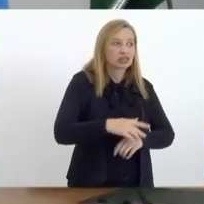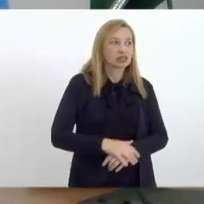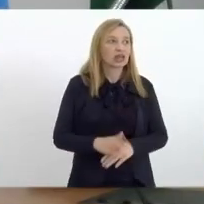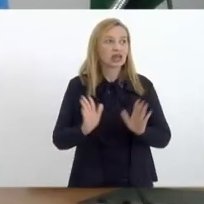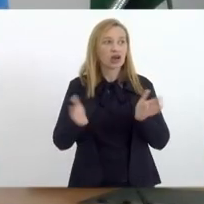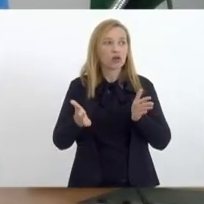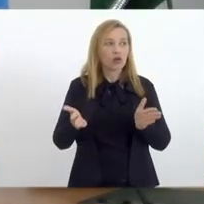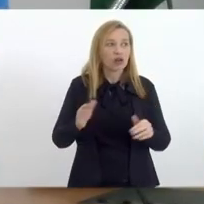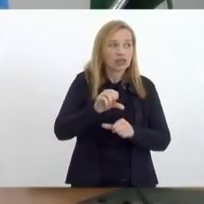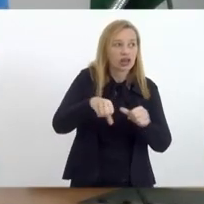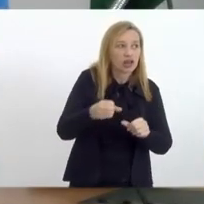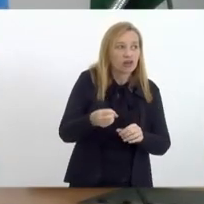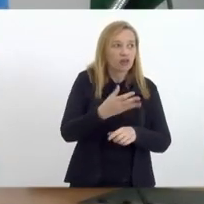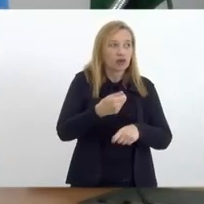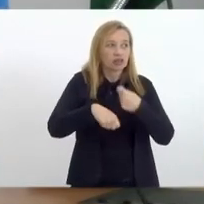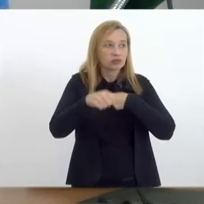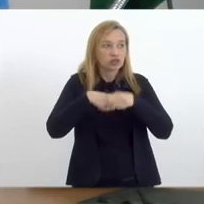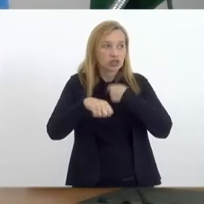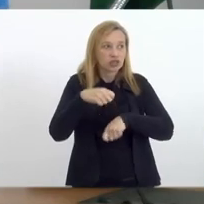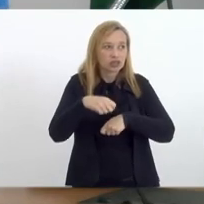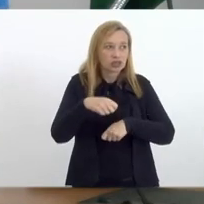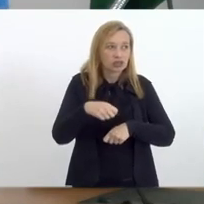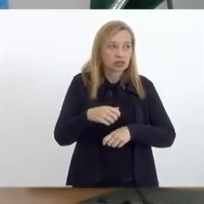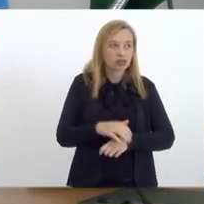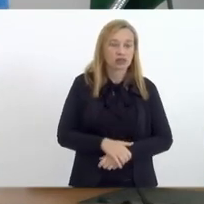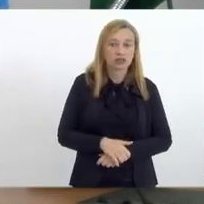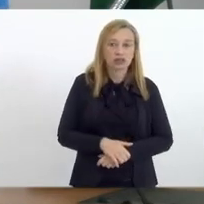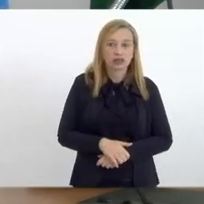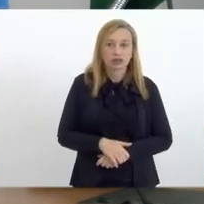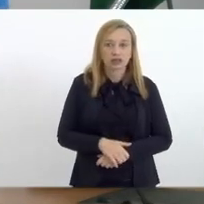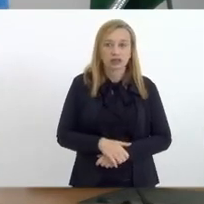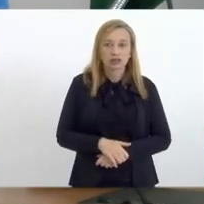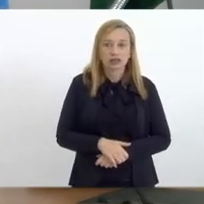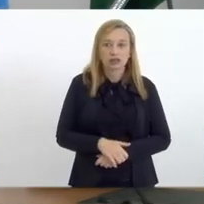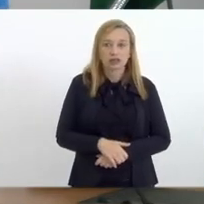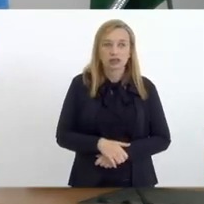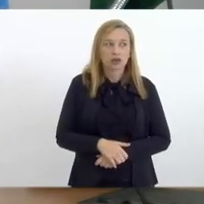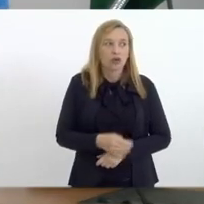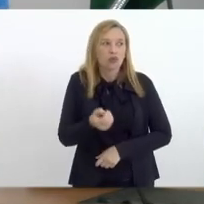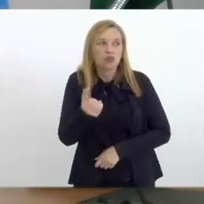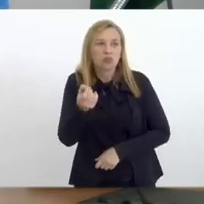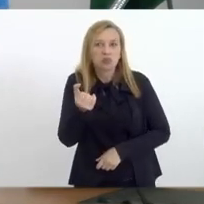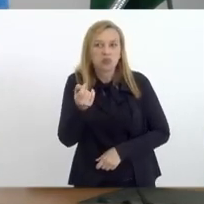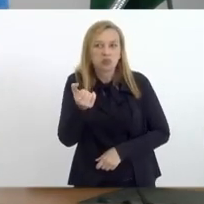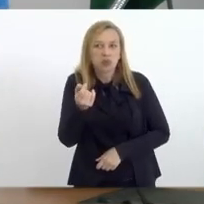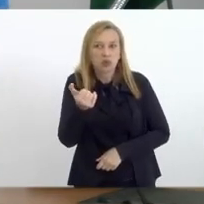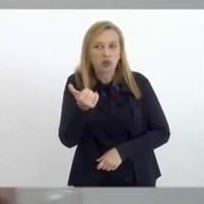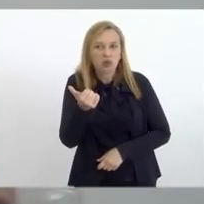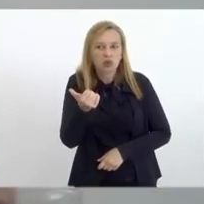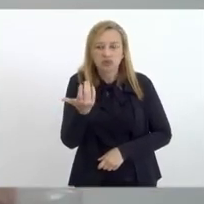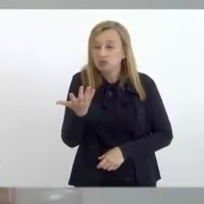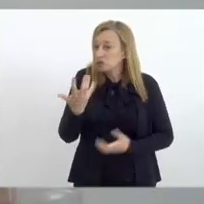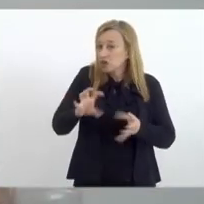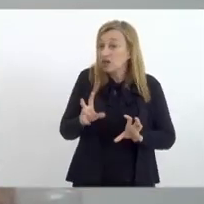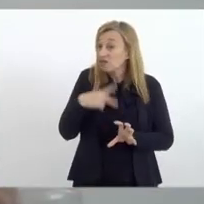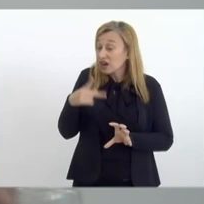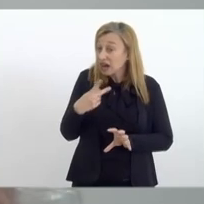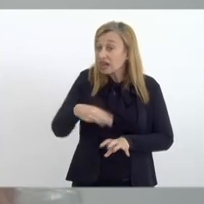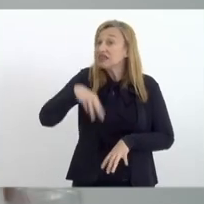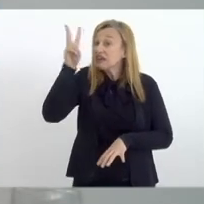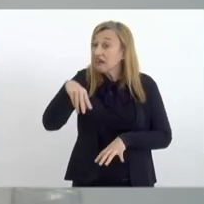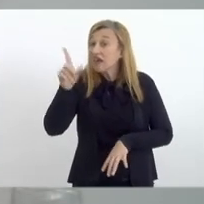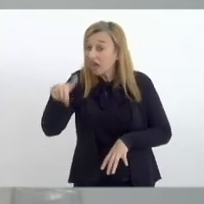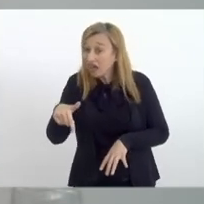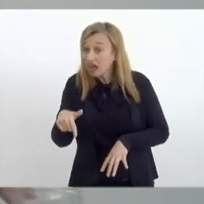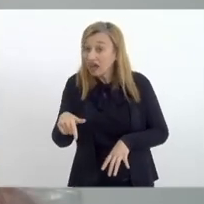da reforma administrativa, e, no entanto, uma meia dúzia de, quero nem classificar quem são, militância de